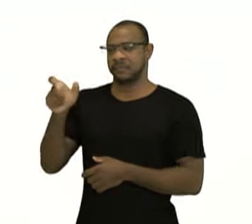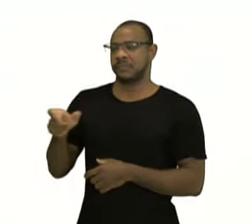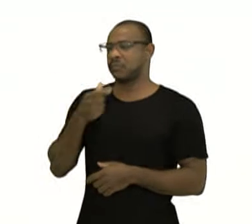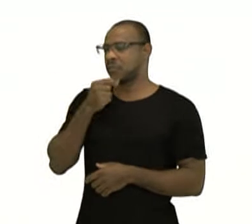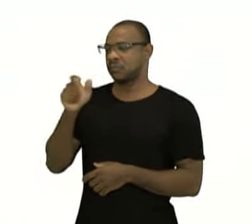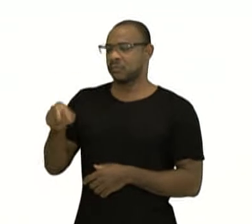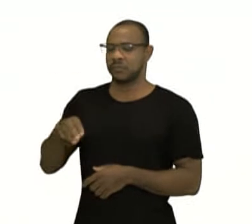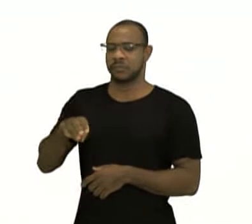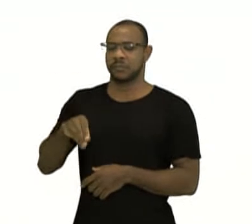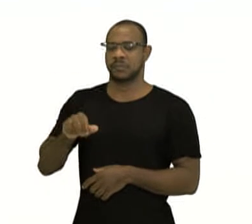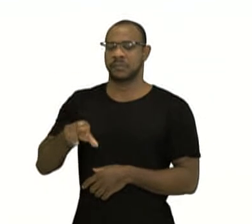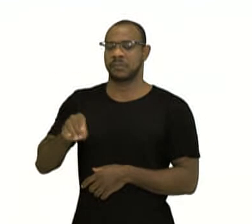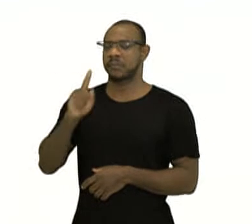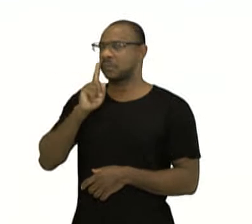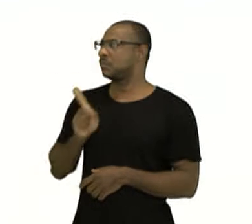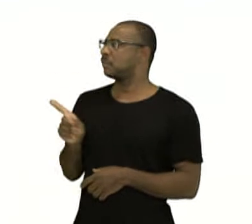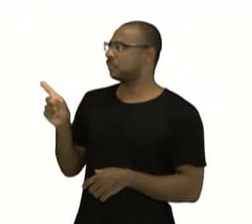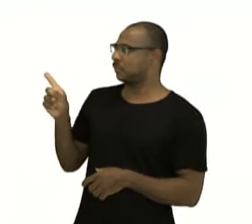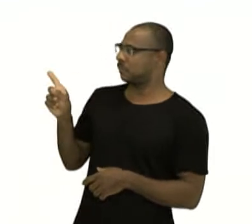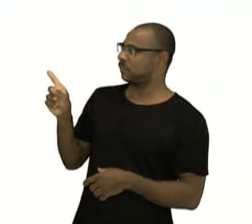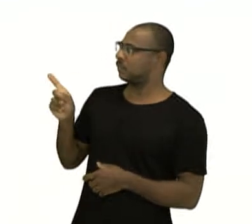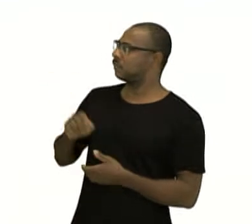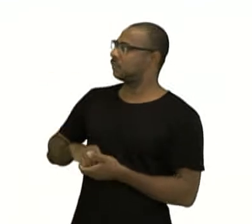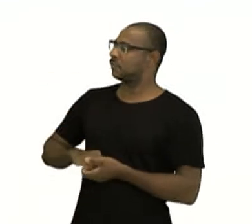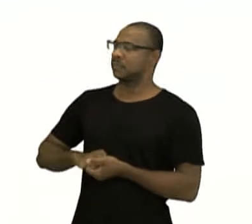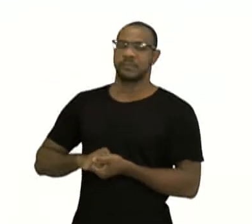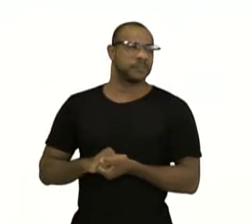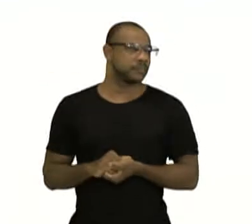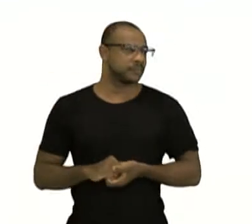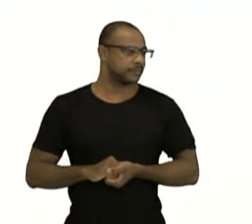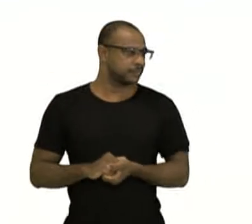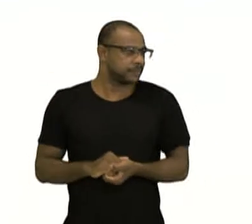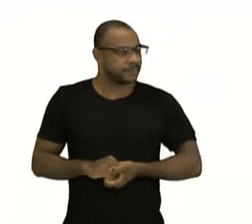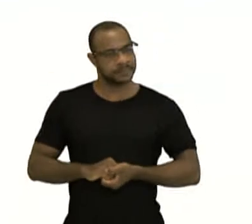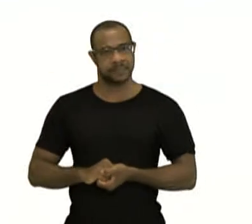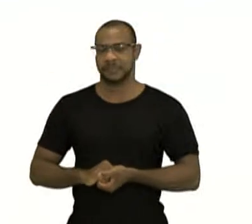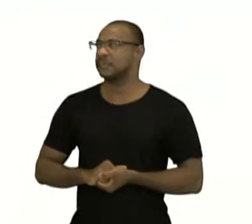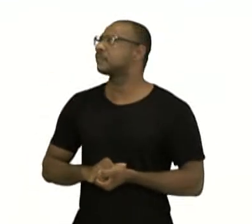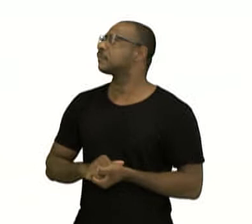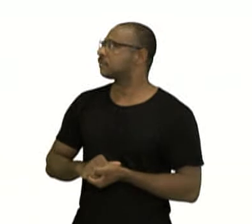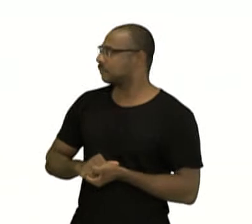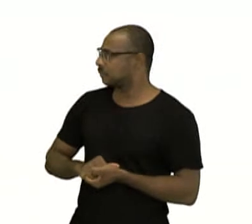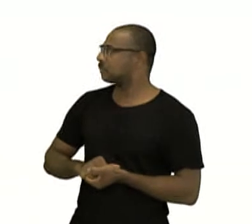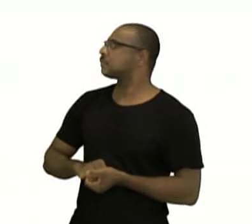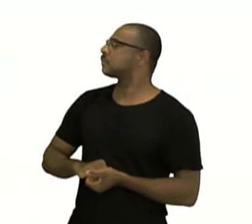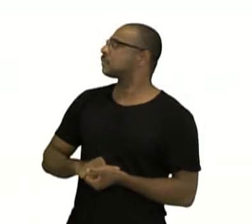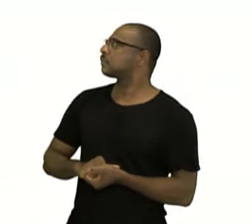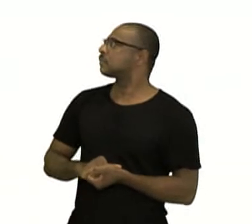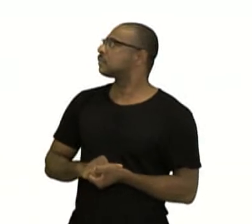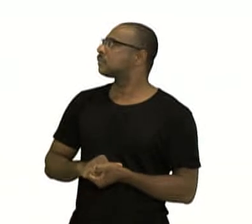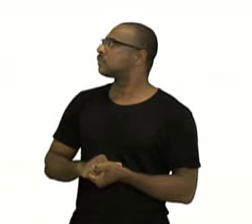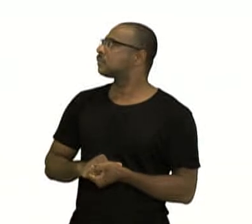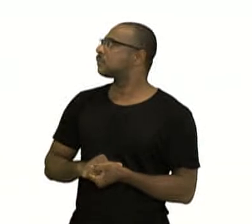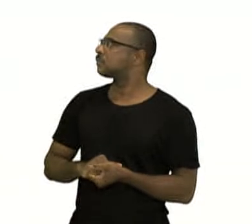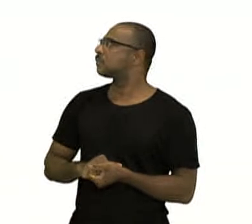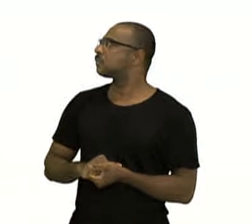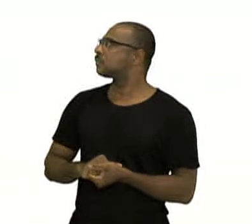1920, Montevideo, 17 de maio de 2009.